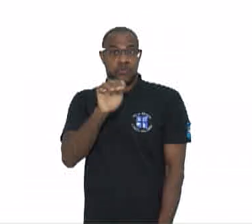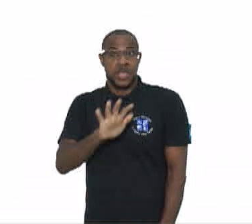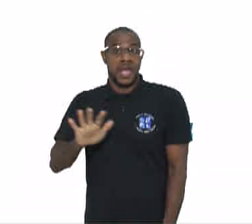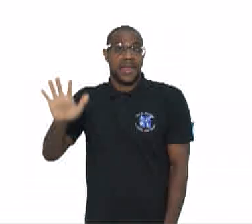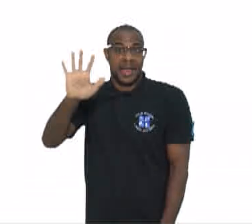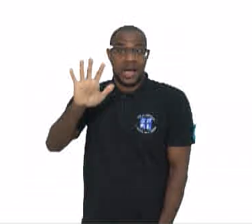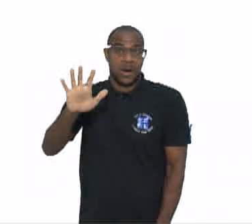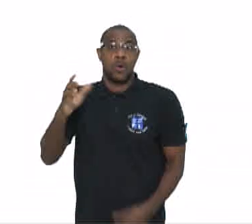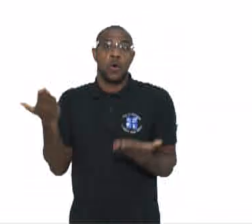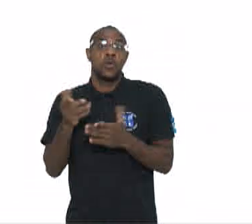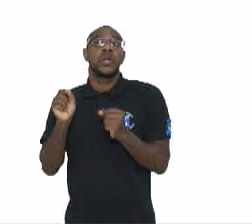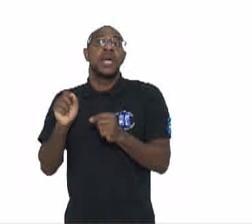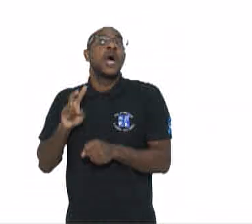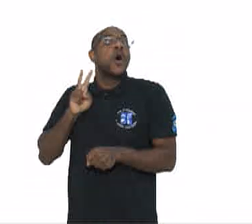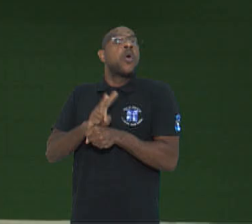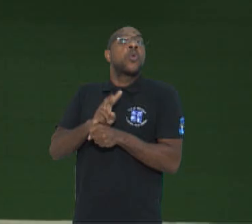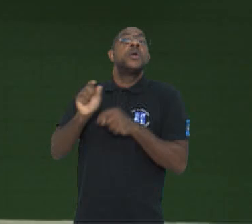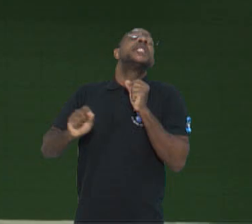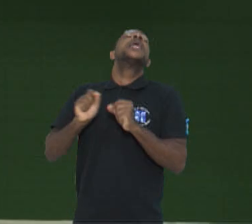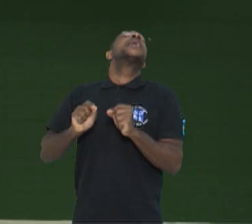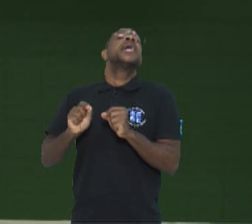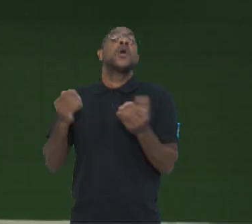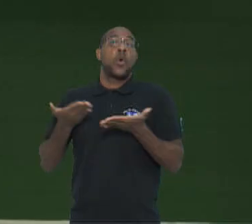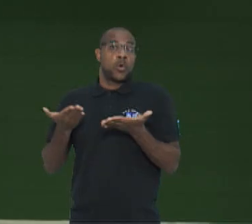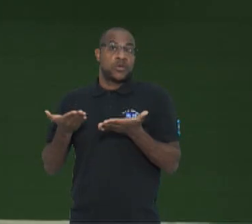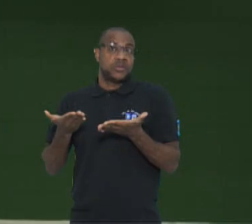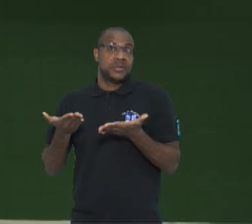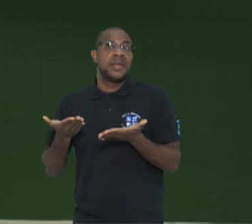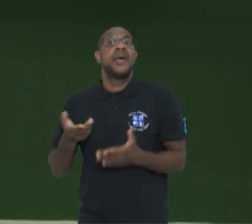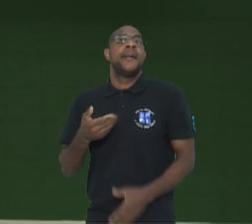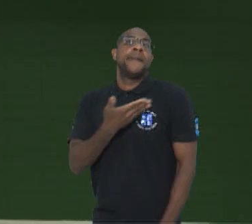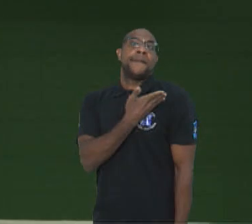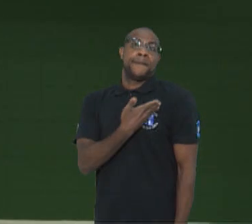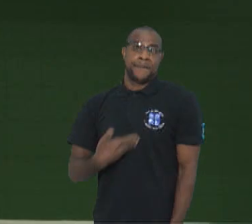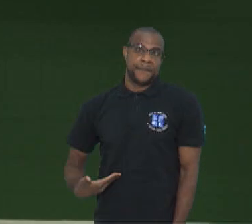de companhias públicas, né? Então, para que haja ali um cuidado, de repente,